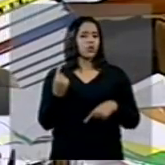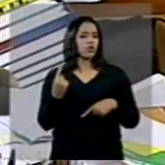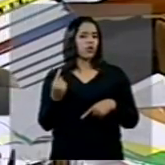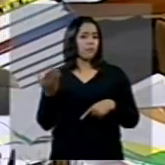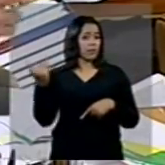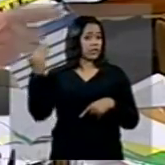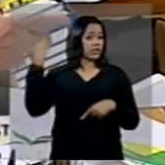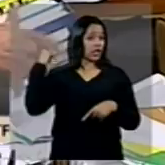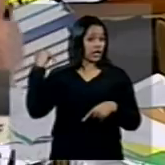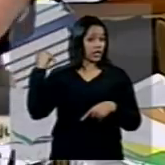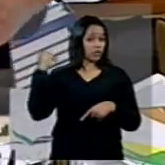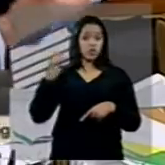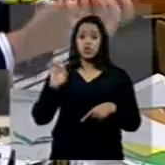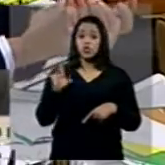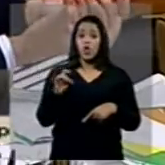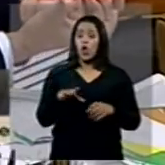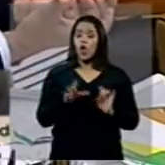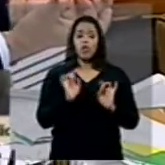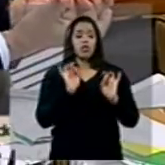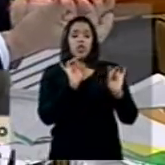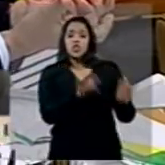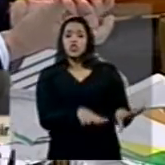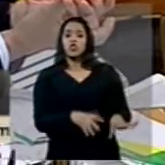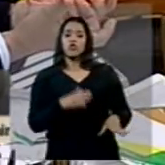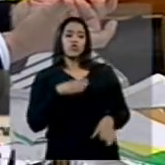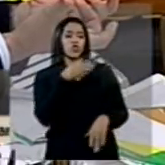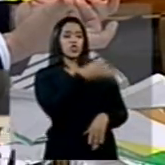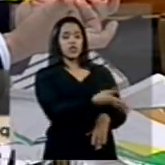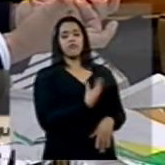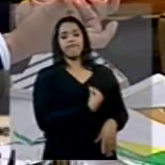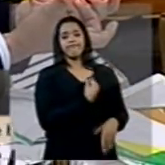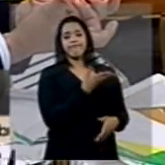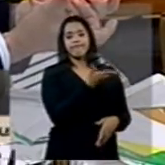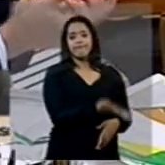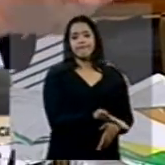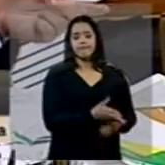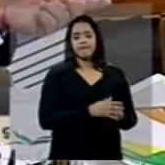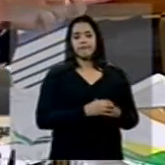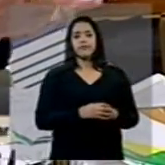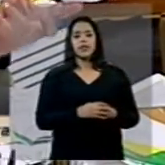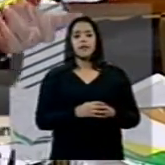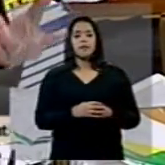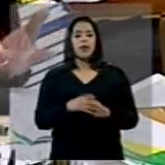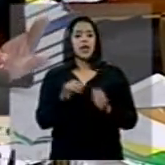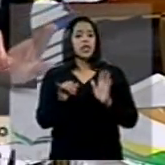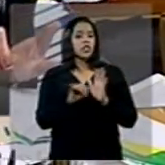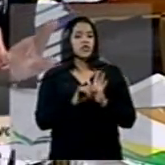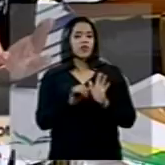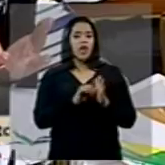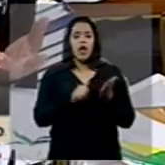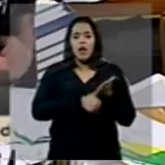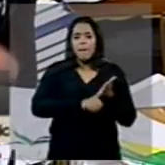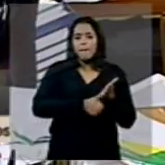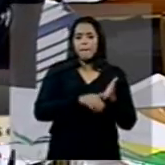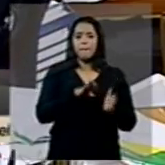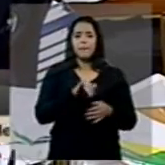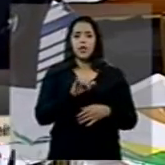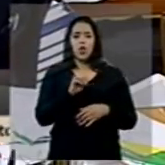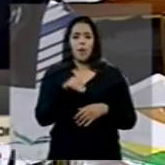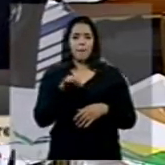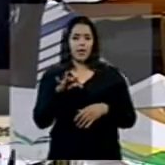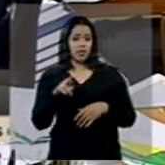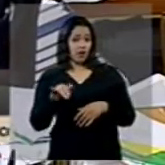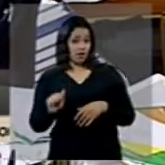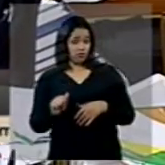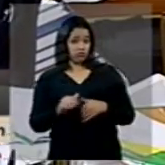pretéritas, simplesmente deixaram de comparecer para a identificação biométrica, muito